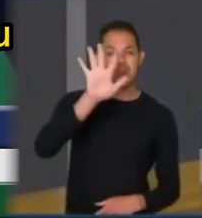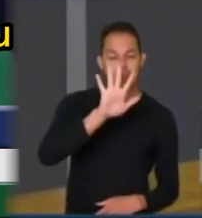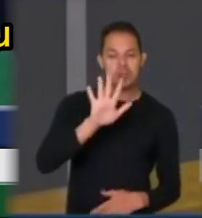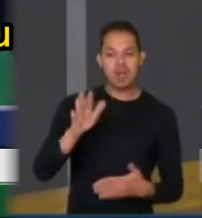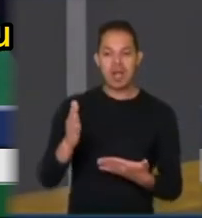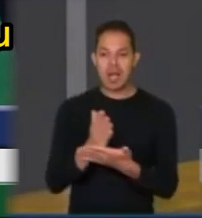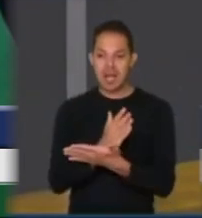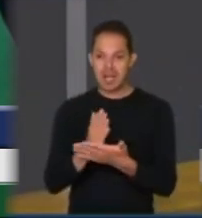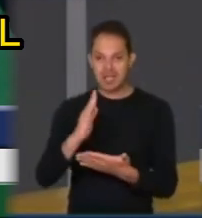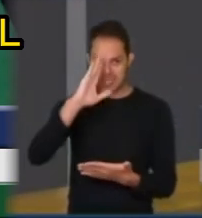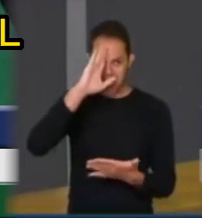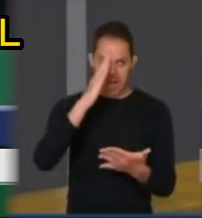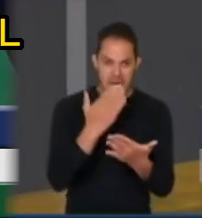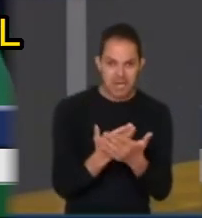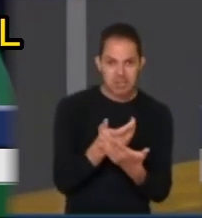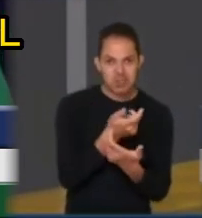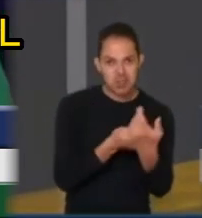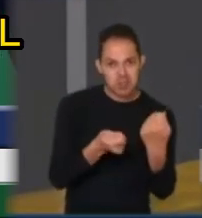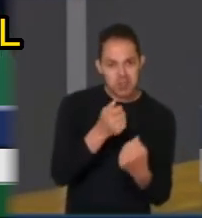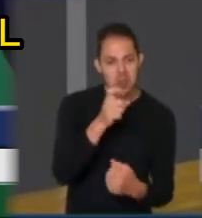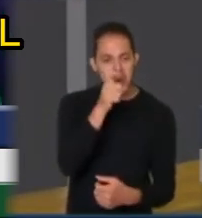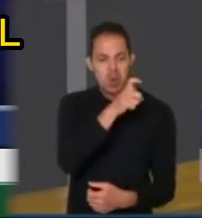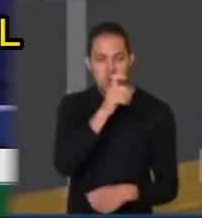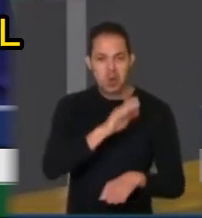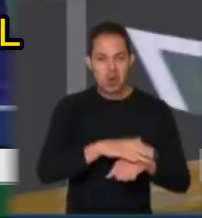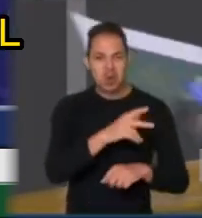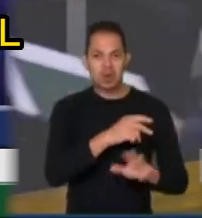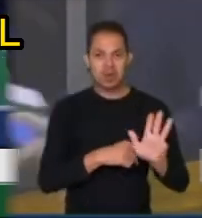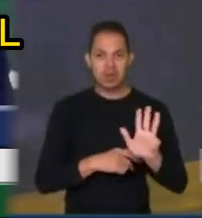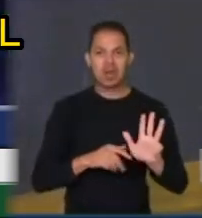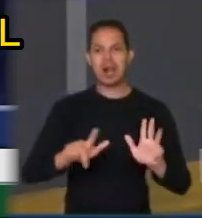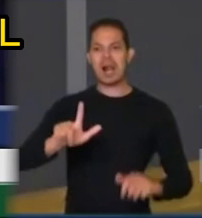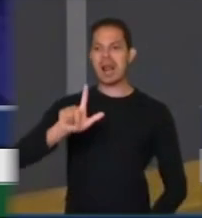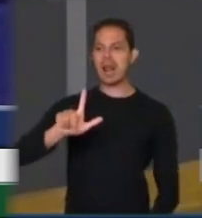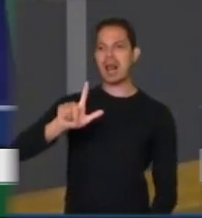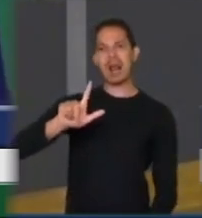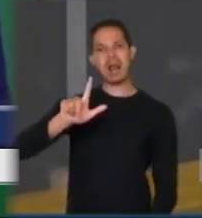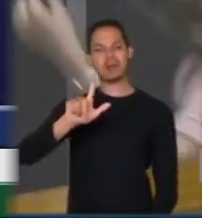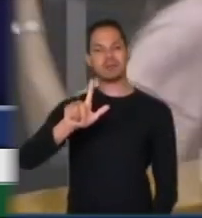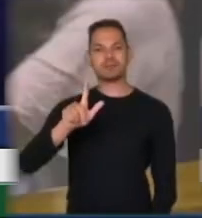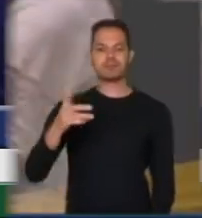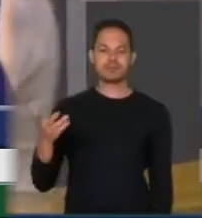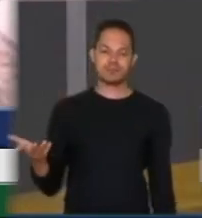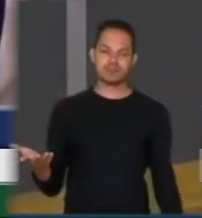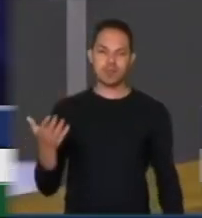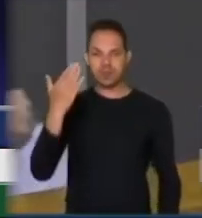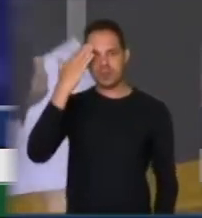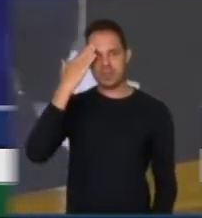acreditou nas lorotas, nas mentiras do Lula e fez o L de lambança. Obrigado.